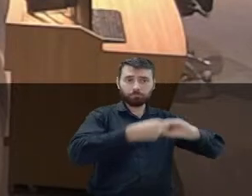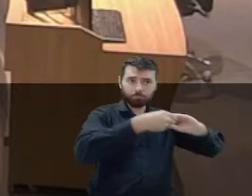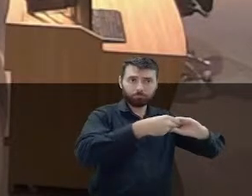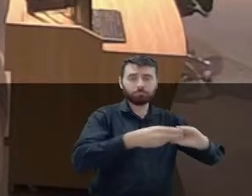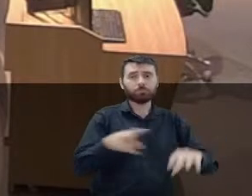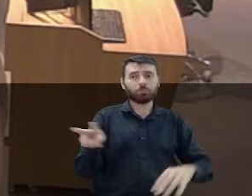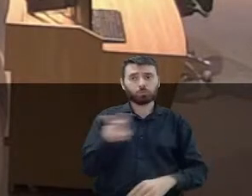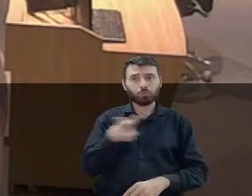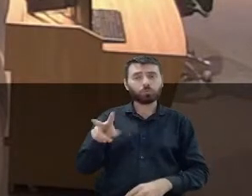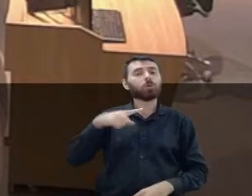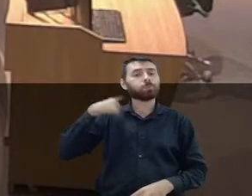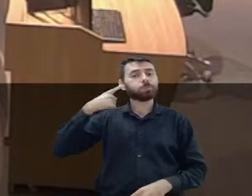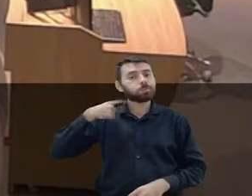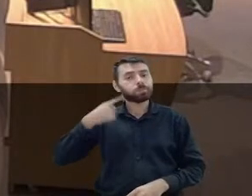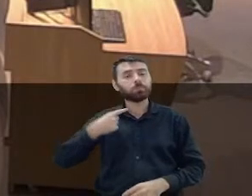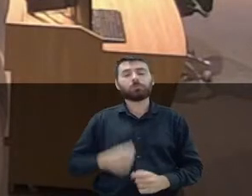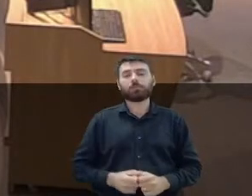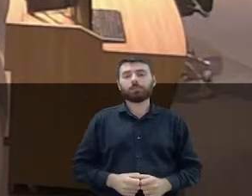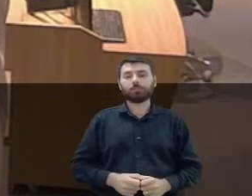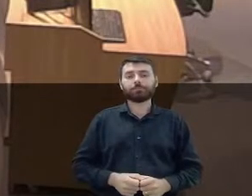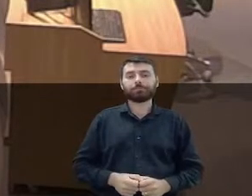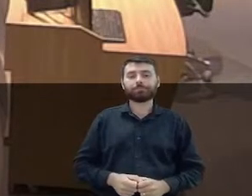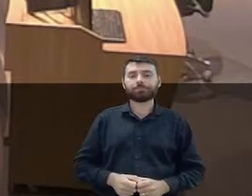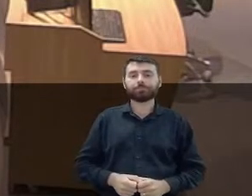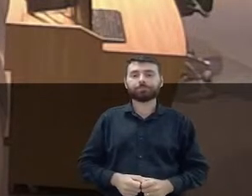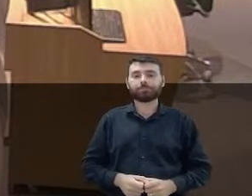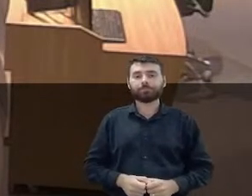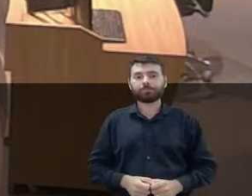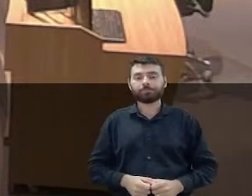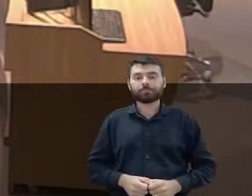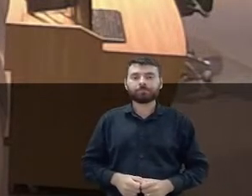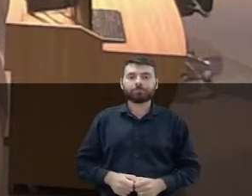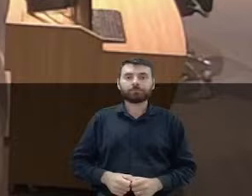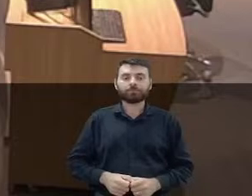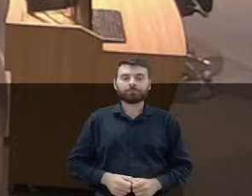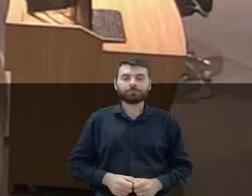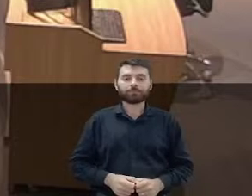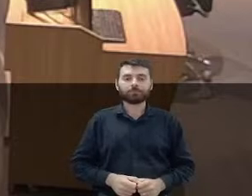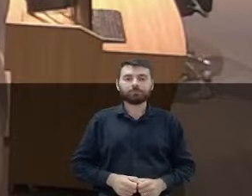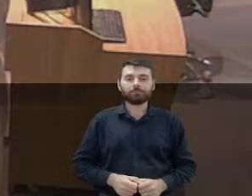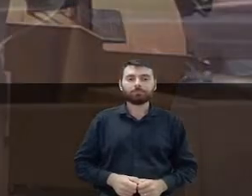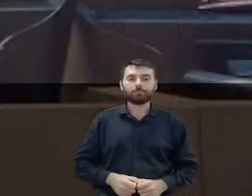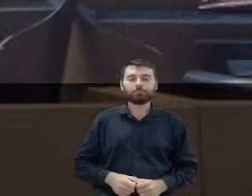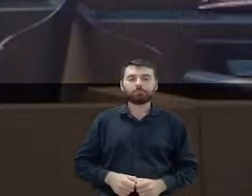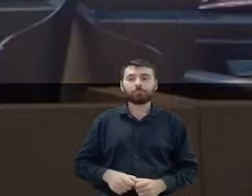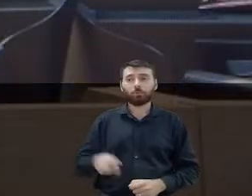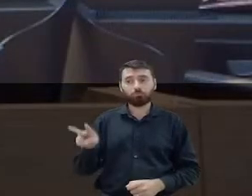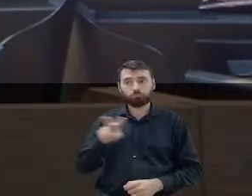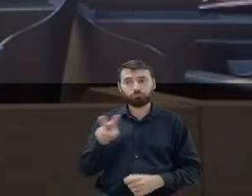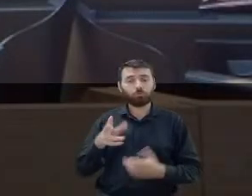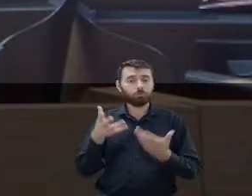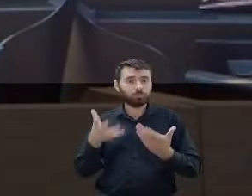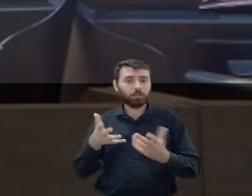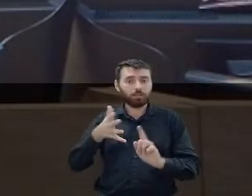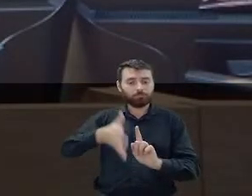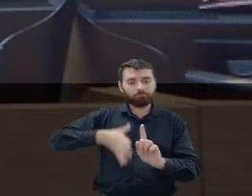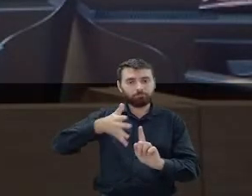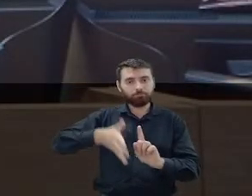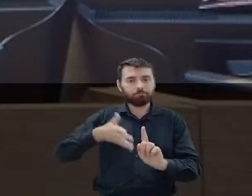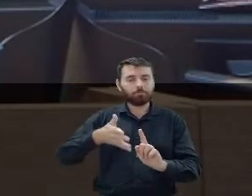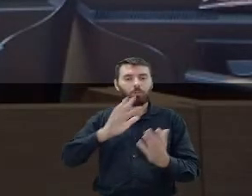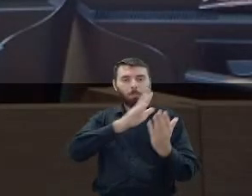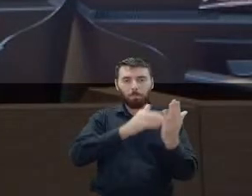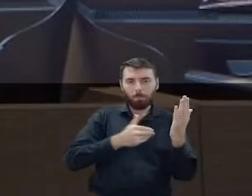Stefferson Almeida e também doutora Tami de Paiva, que se inscreveram para a sustentação oral nesse processo de minha